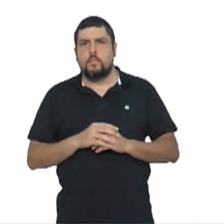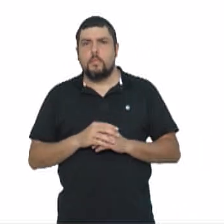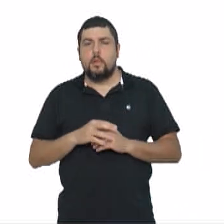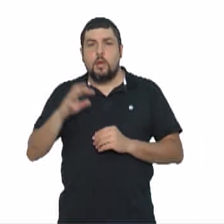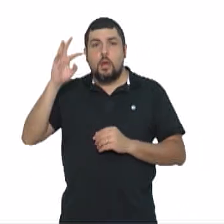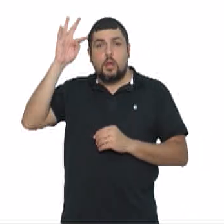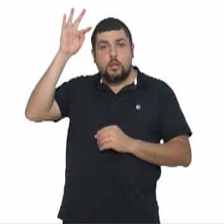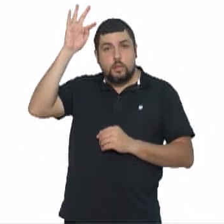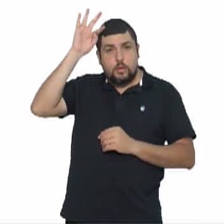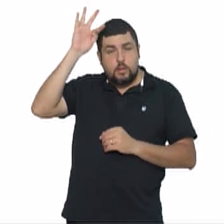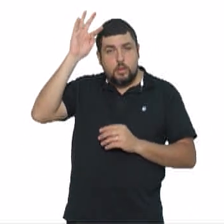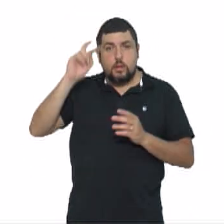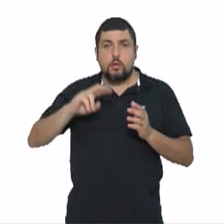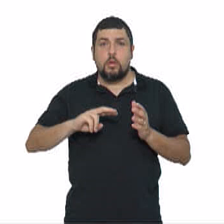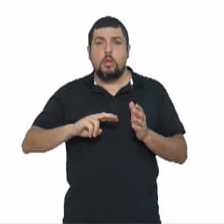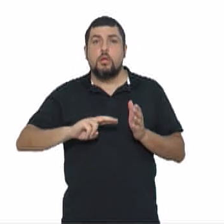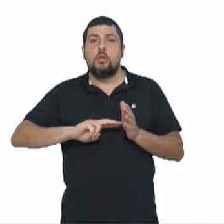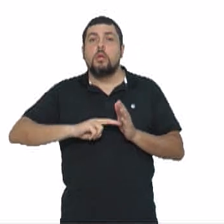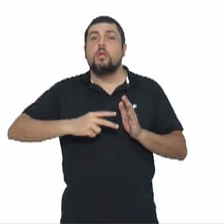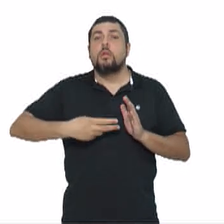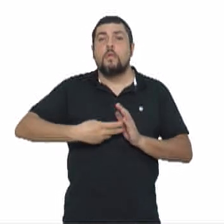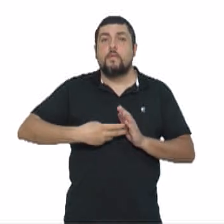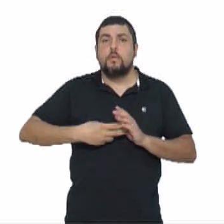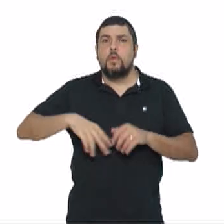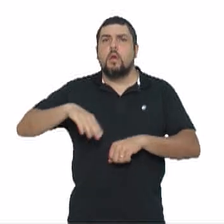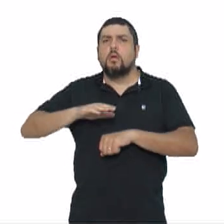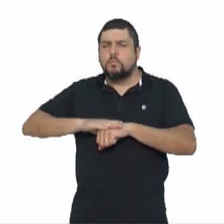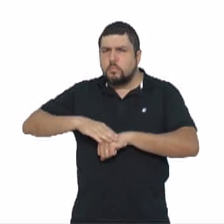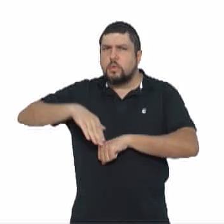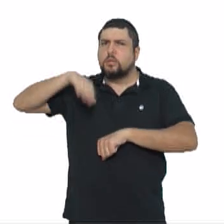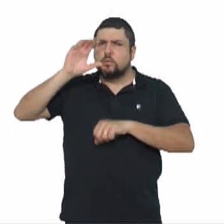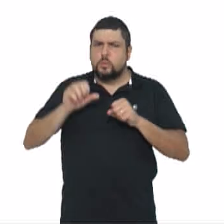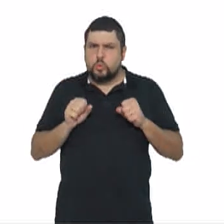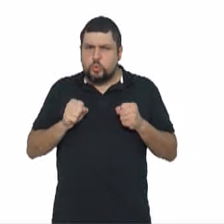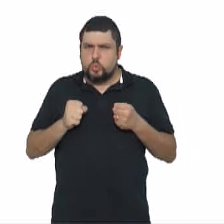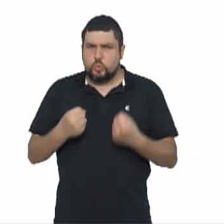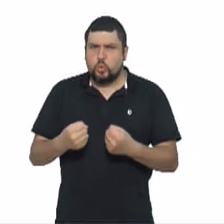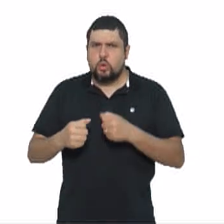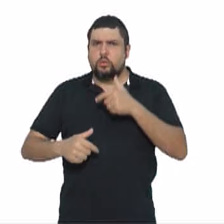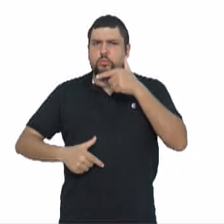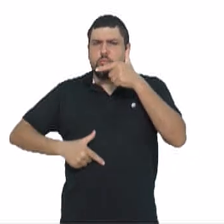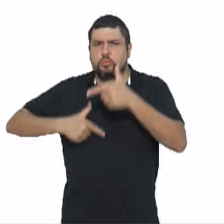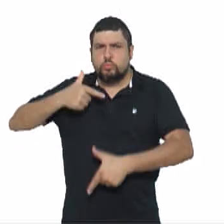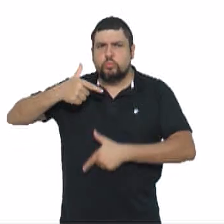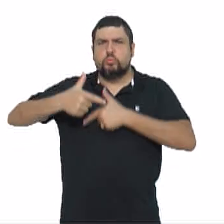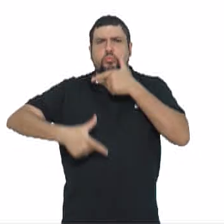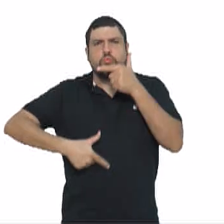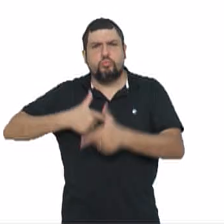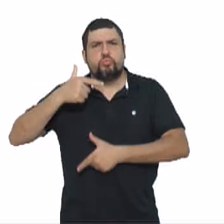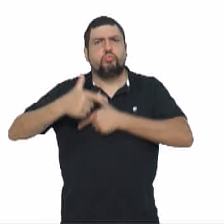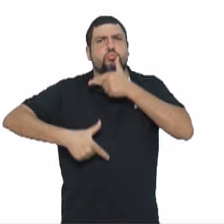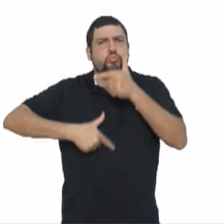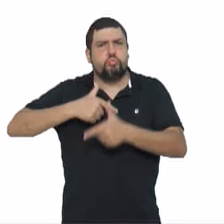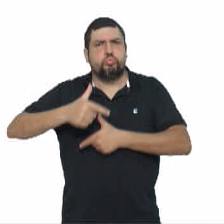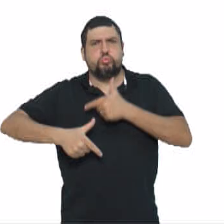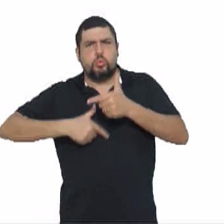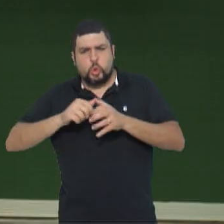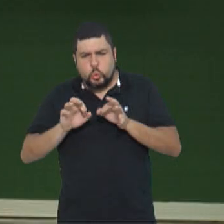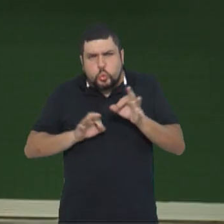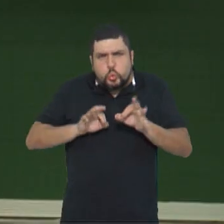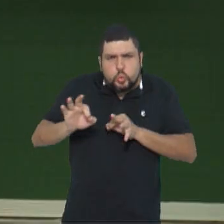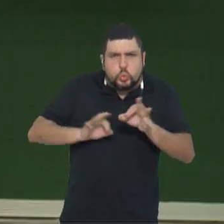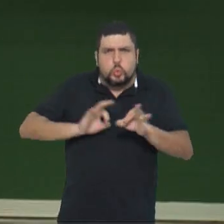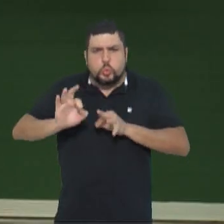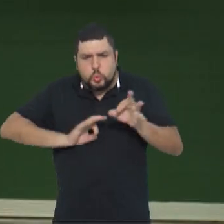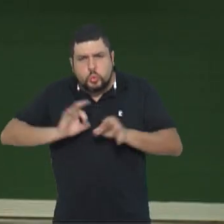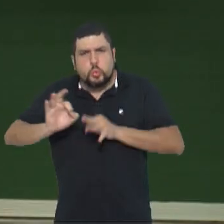talento é mais esforço, trabalho, né? No sentido de transpirar, suar para fazer